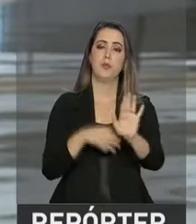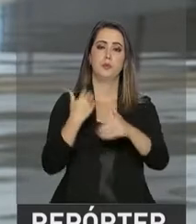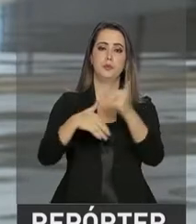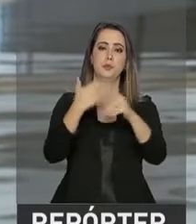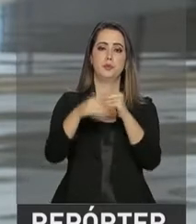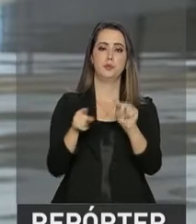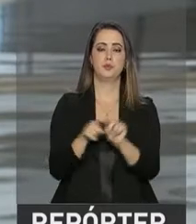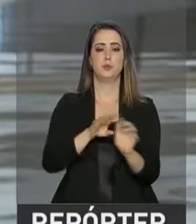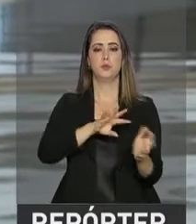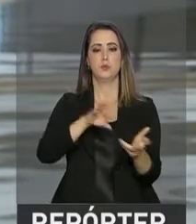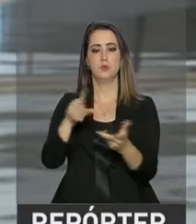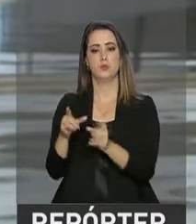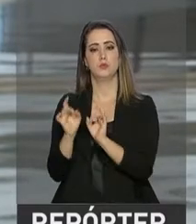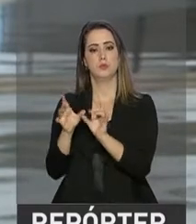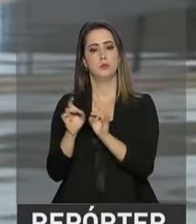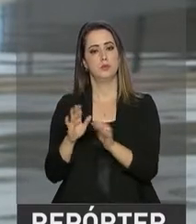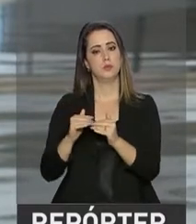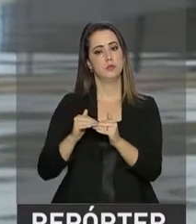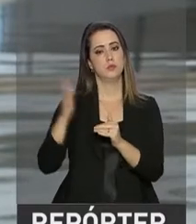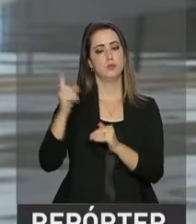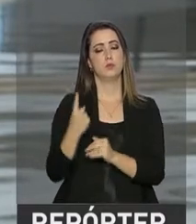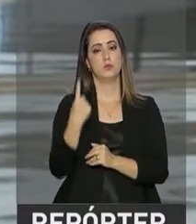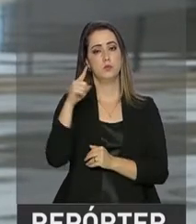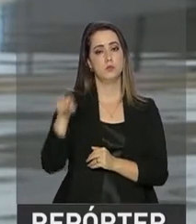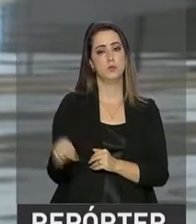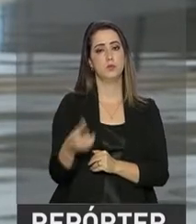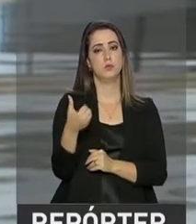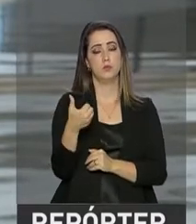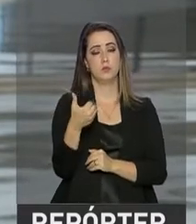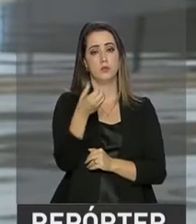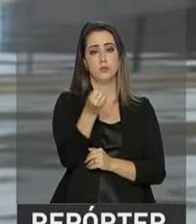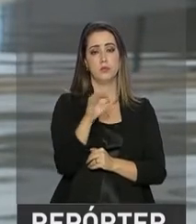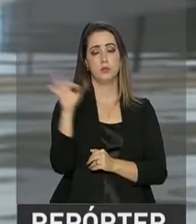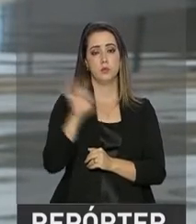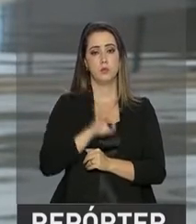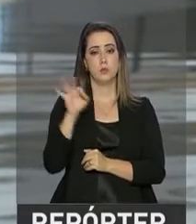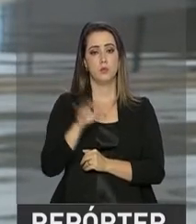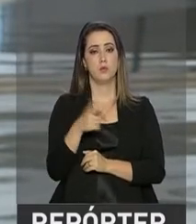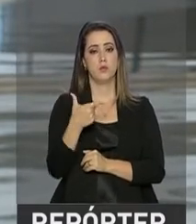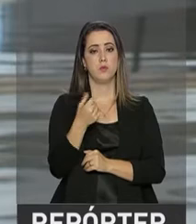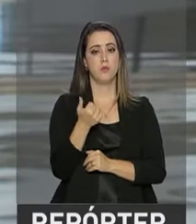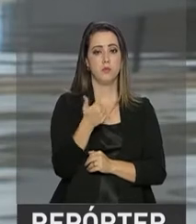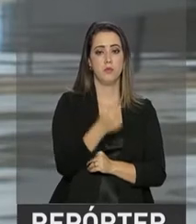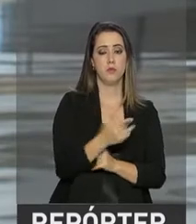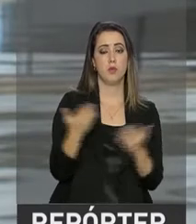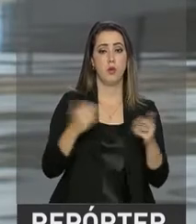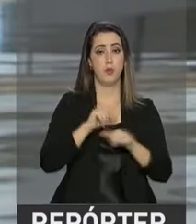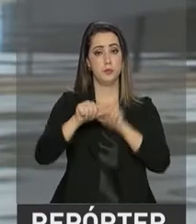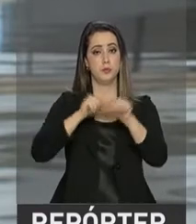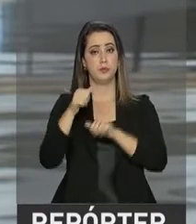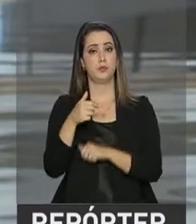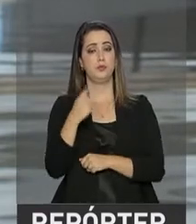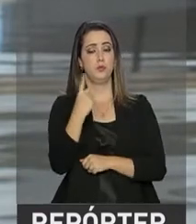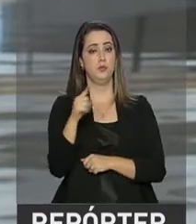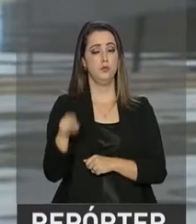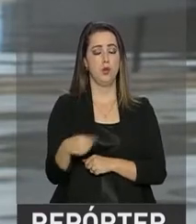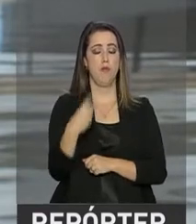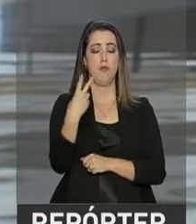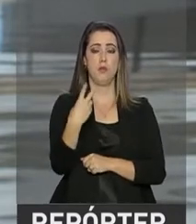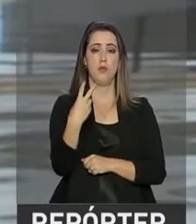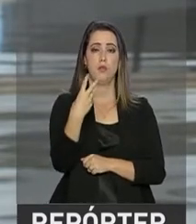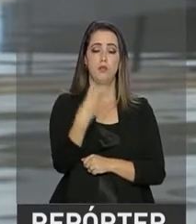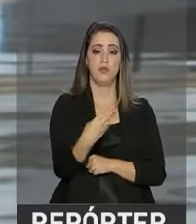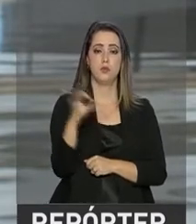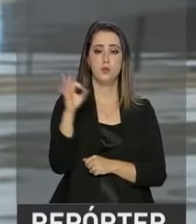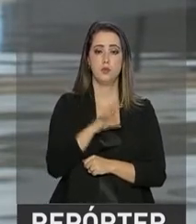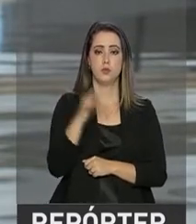nas vendas mundiais, que passou de 1,16% em 2016 para 1,23% do